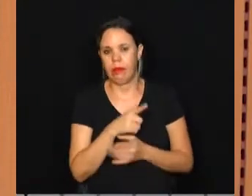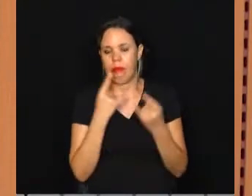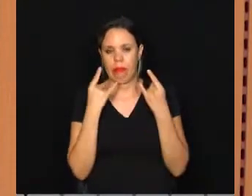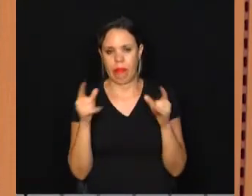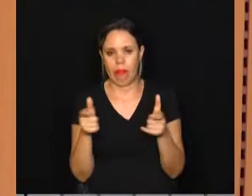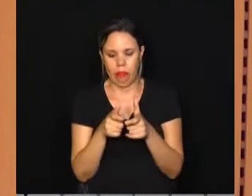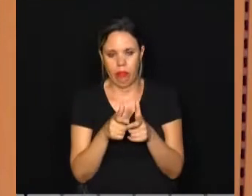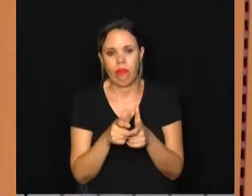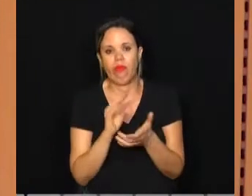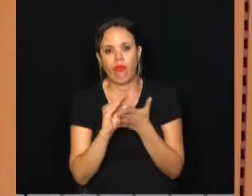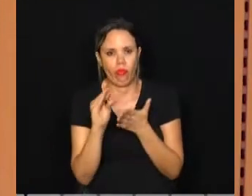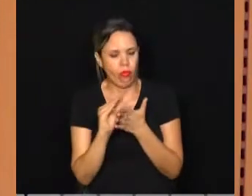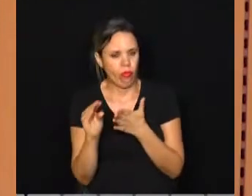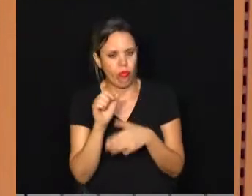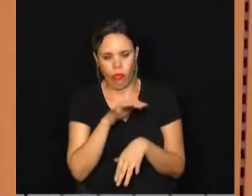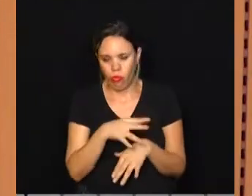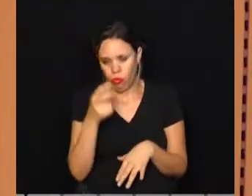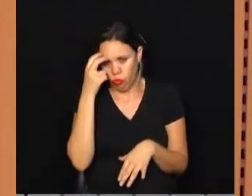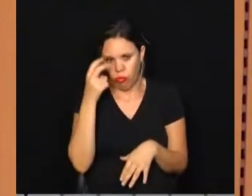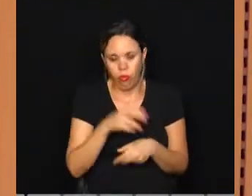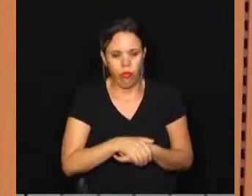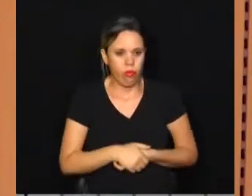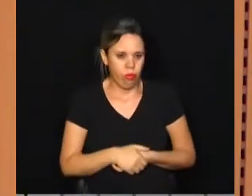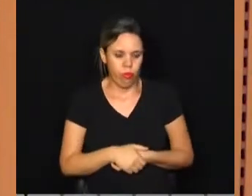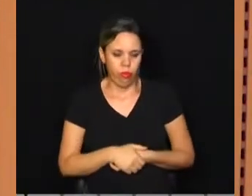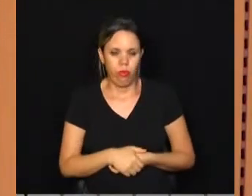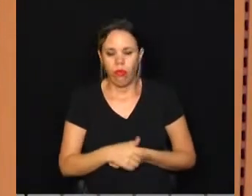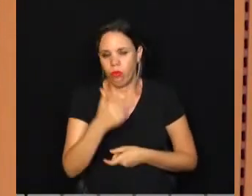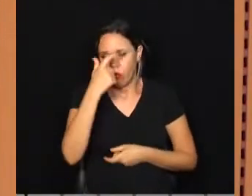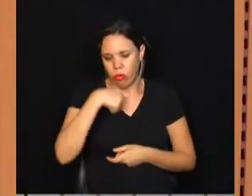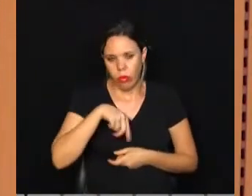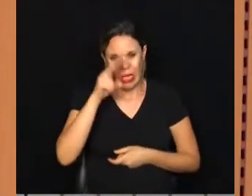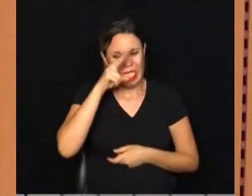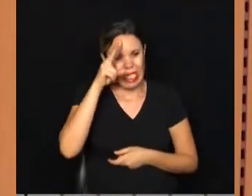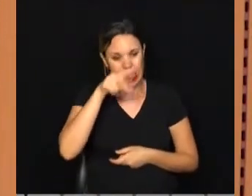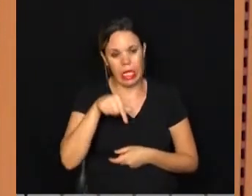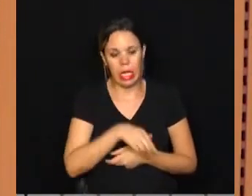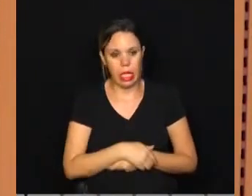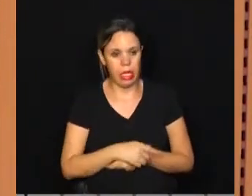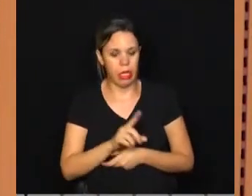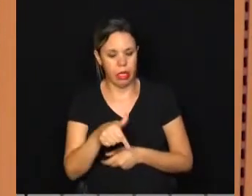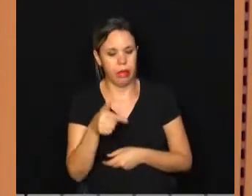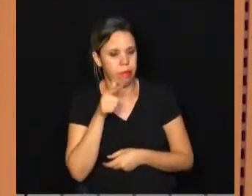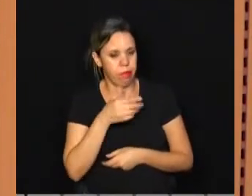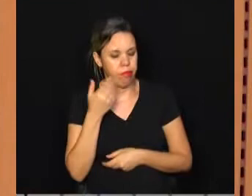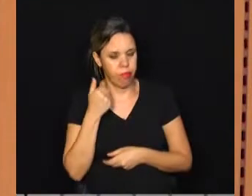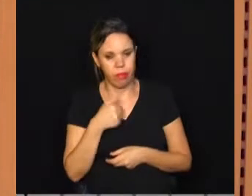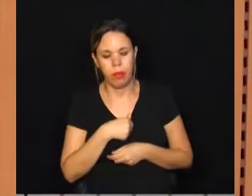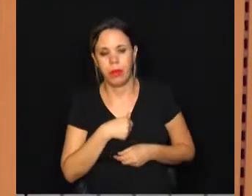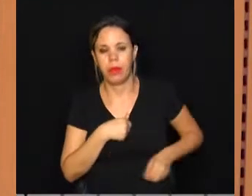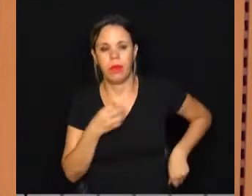nossos investimentos na área de cultura, eu me lembrei aqui, logo resgatei para